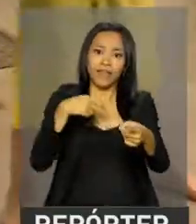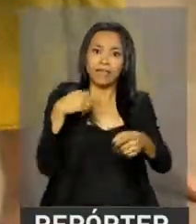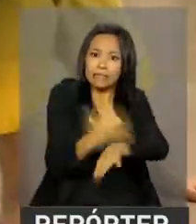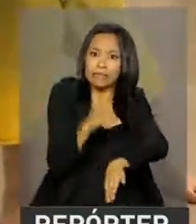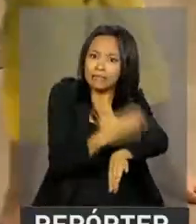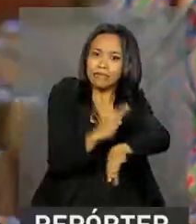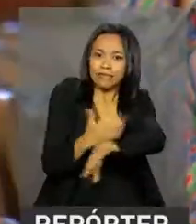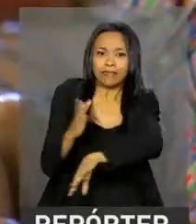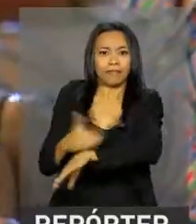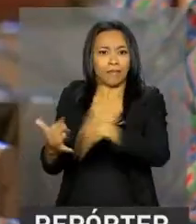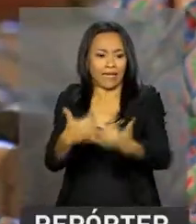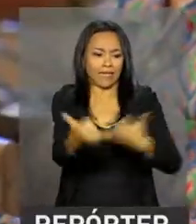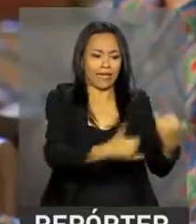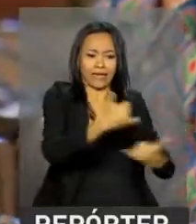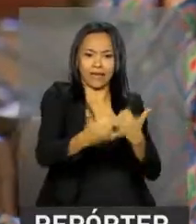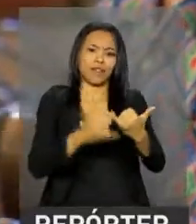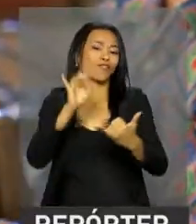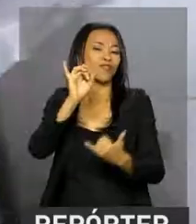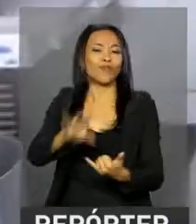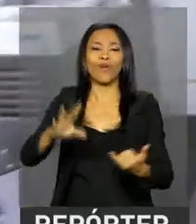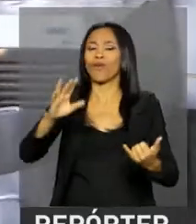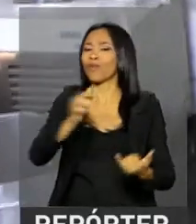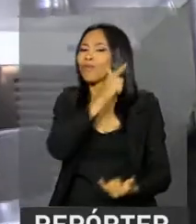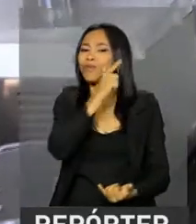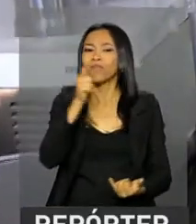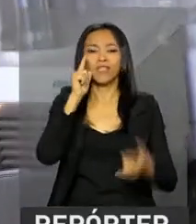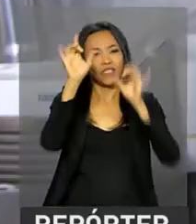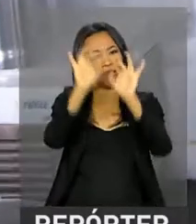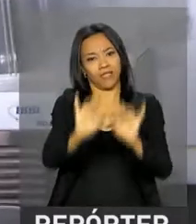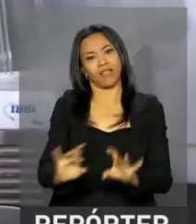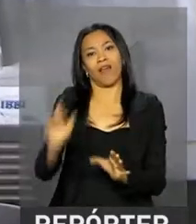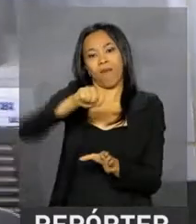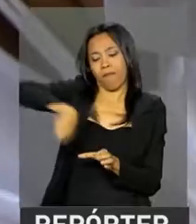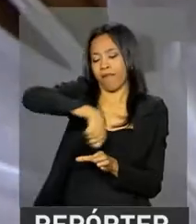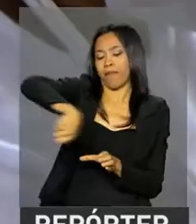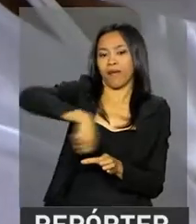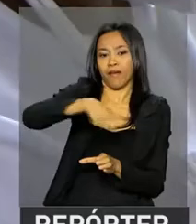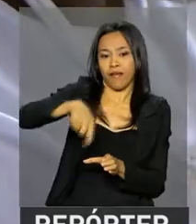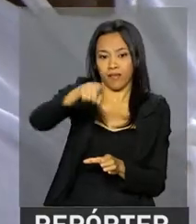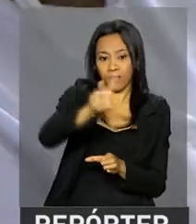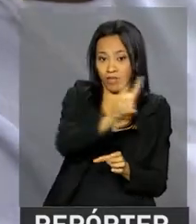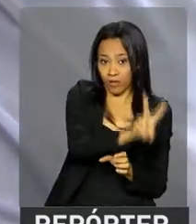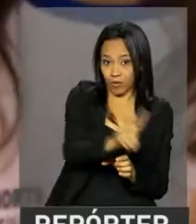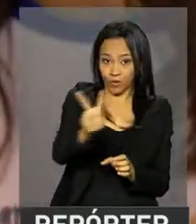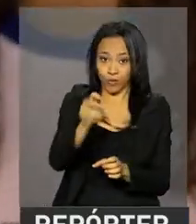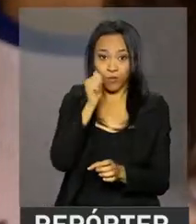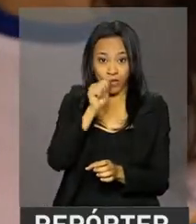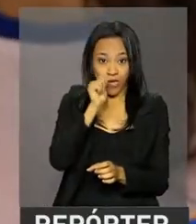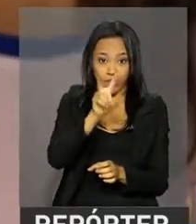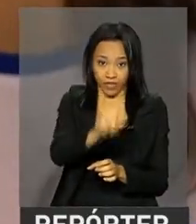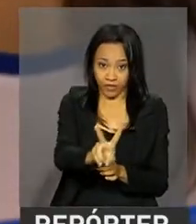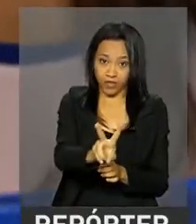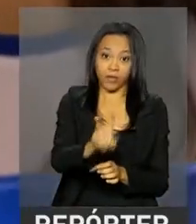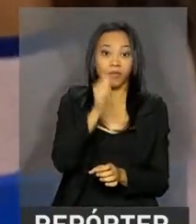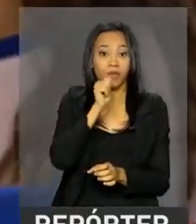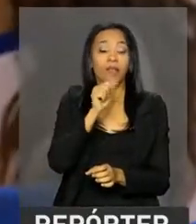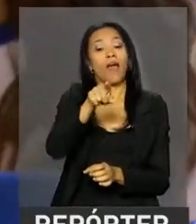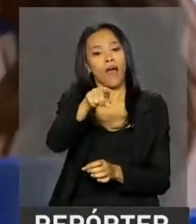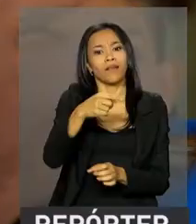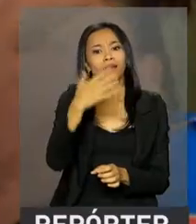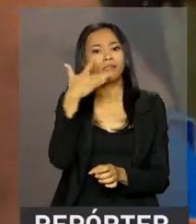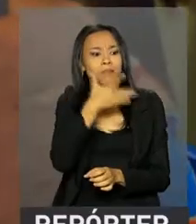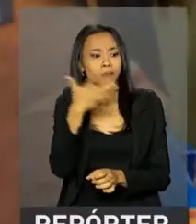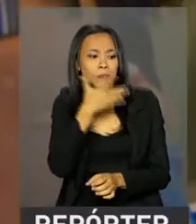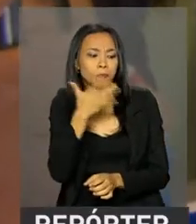as brincadeiras, é só mesmo um lanche especial preparado pelas merendeiras Maria e Verônica. A criançada aprova o